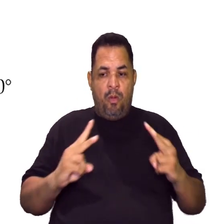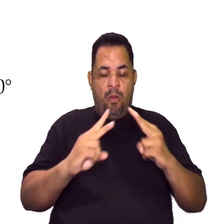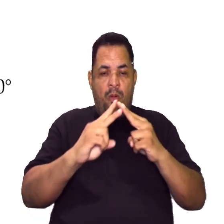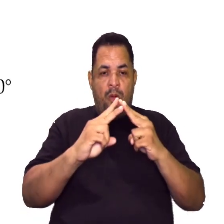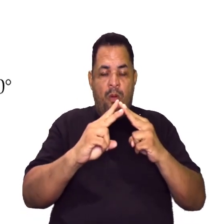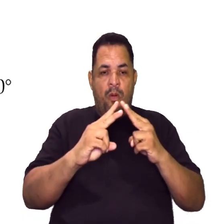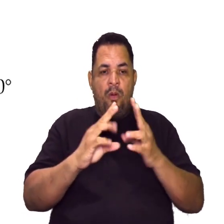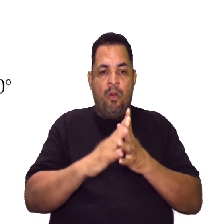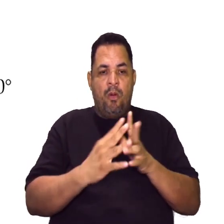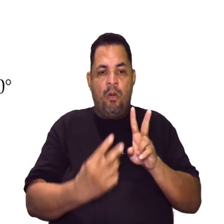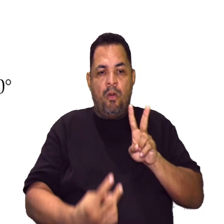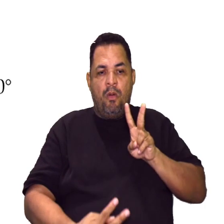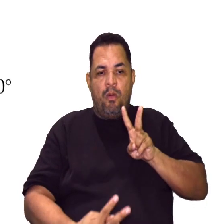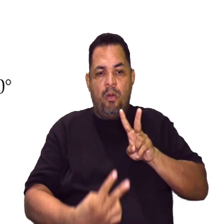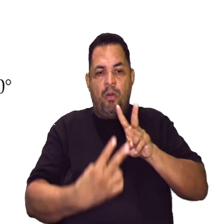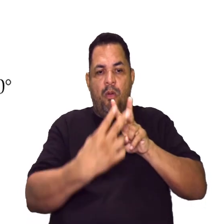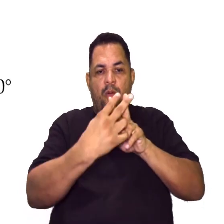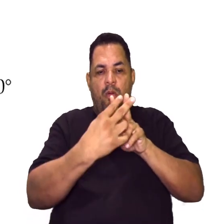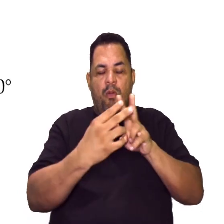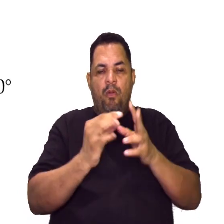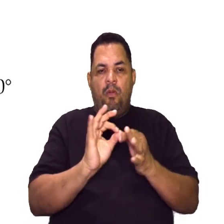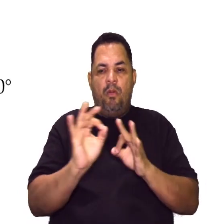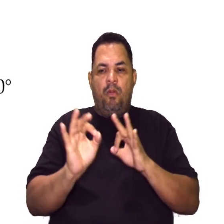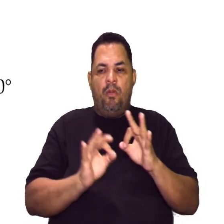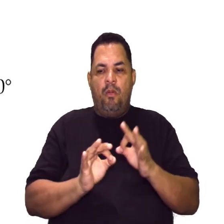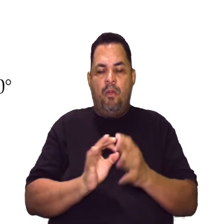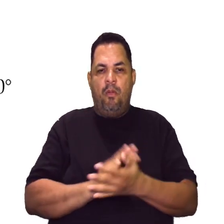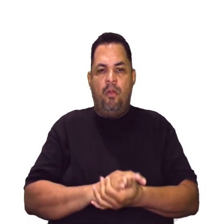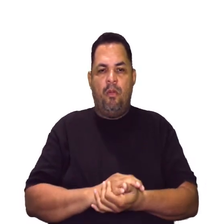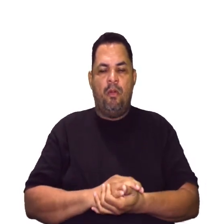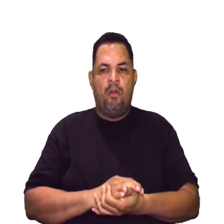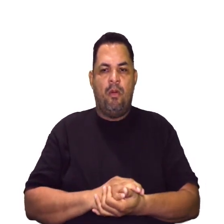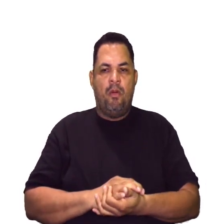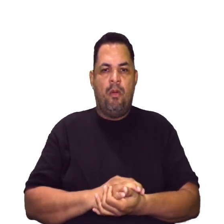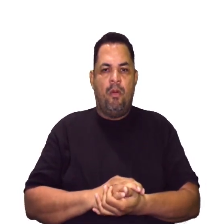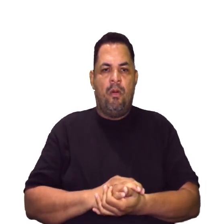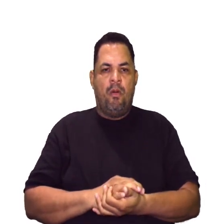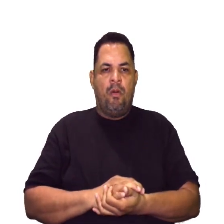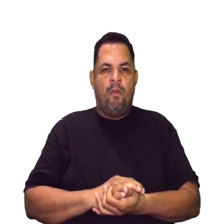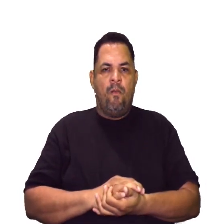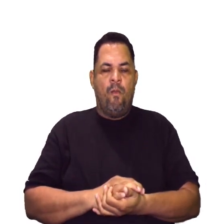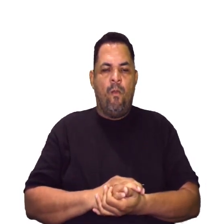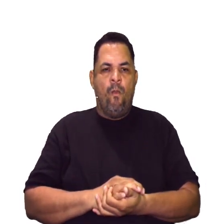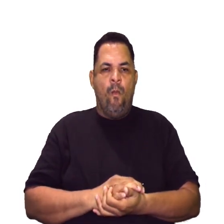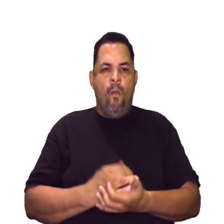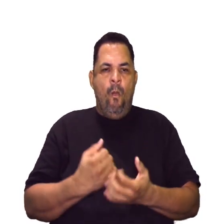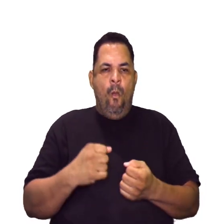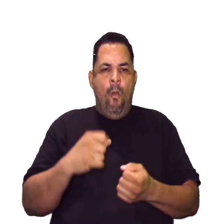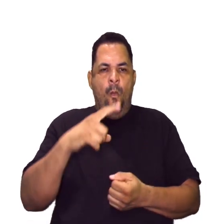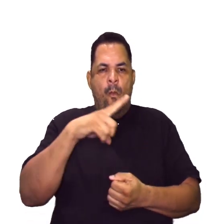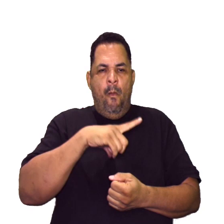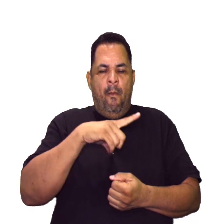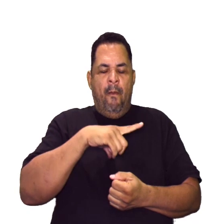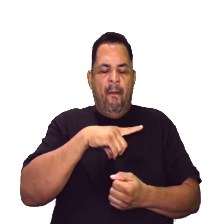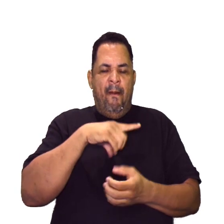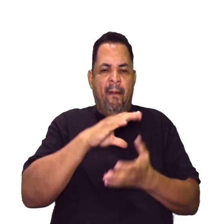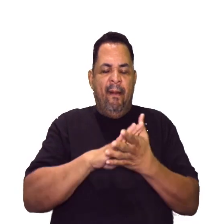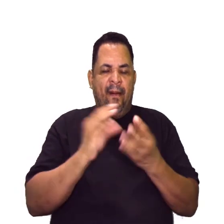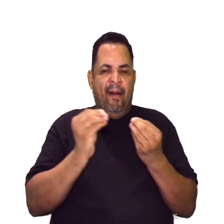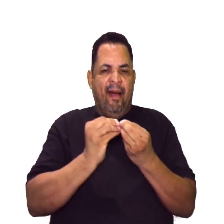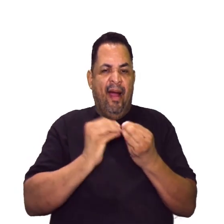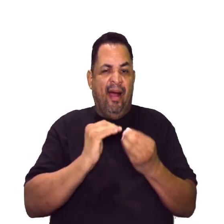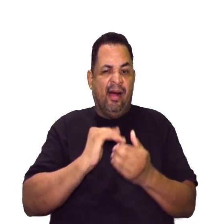ou uma bipirâmide triangular, tá certo? Mas ainda pode ter uma molécula maior,